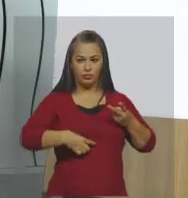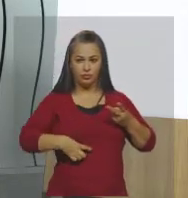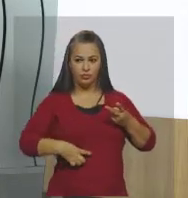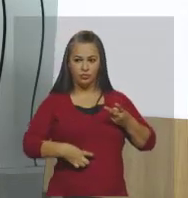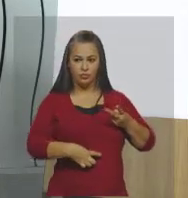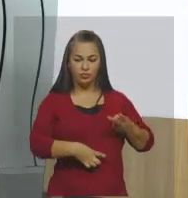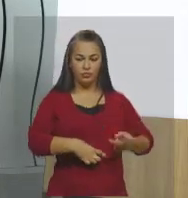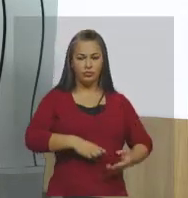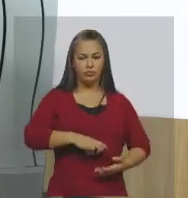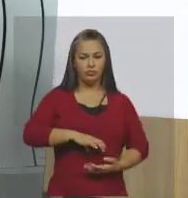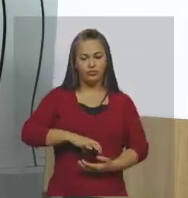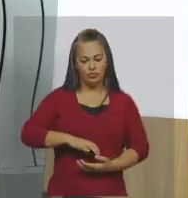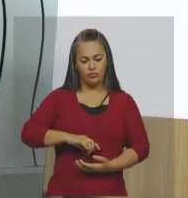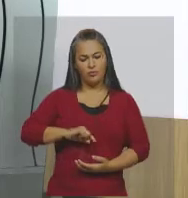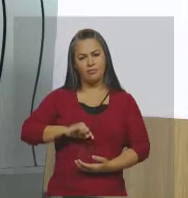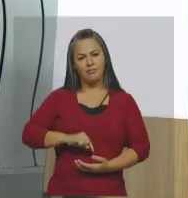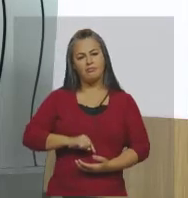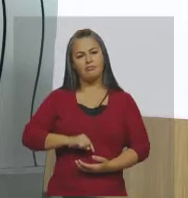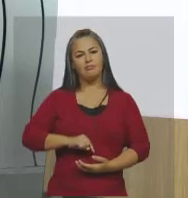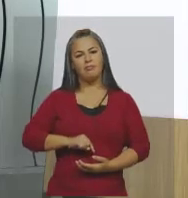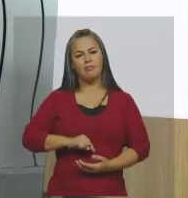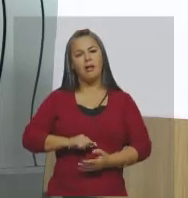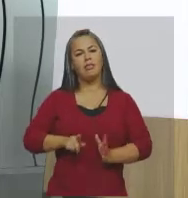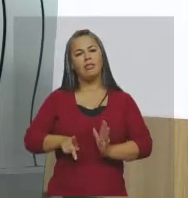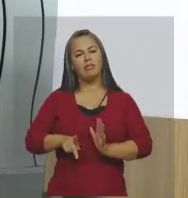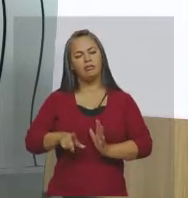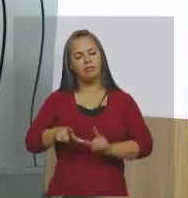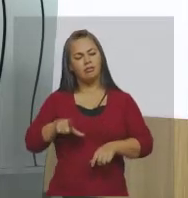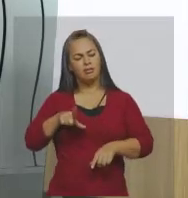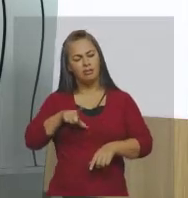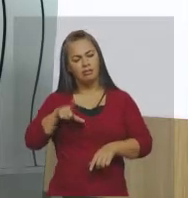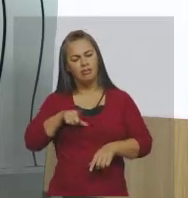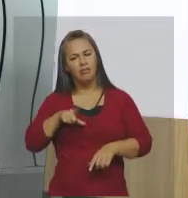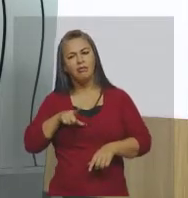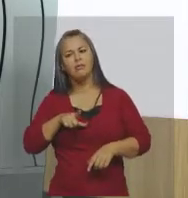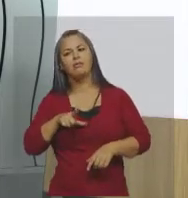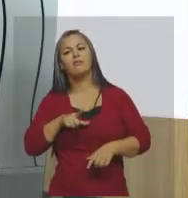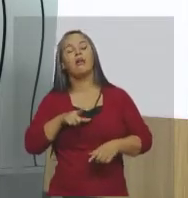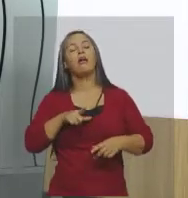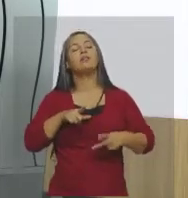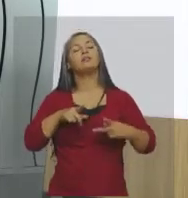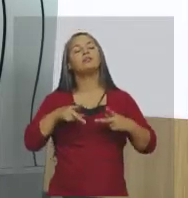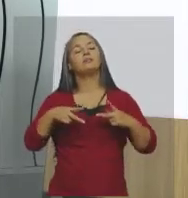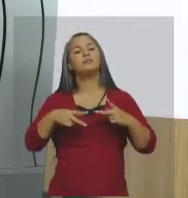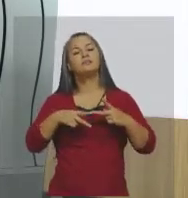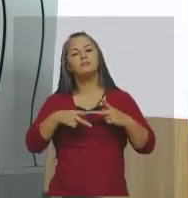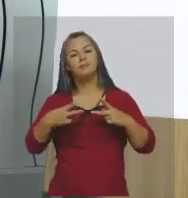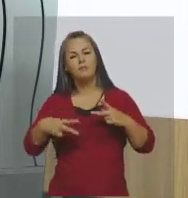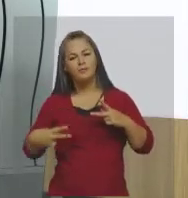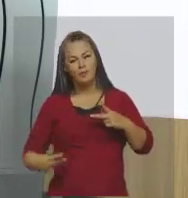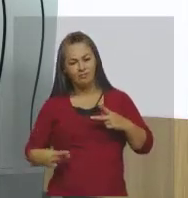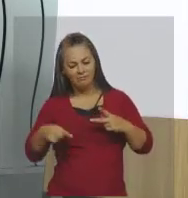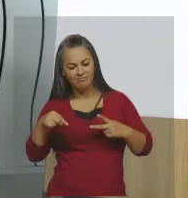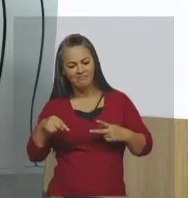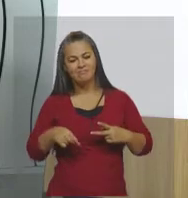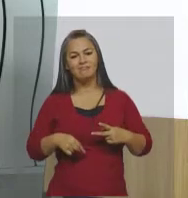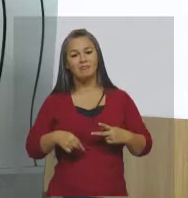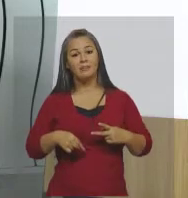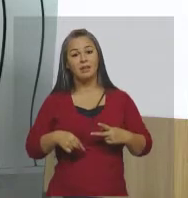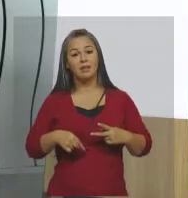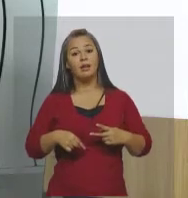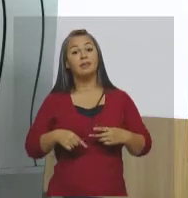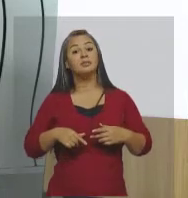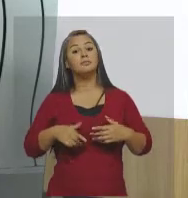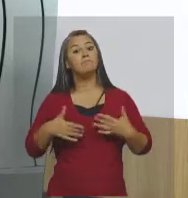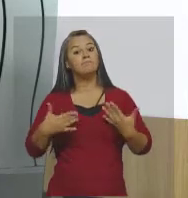alimentos digeridos no estômago são as proteínas. Um exemplo clássico de fonte proteica é a carne.